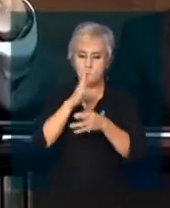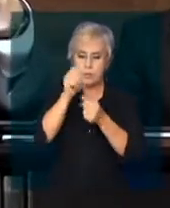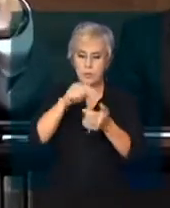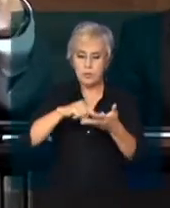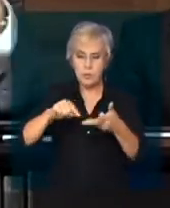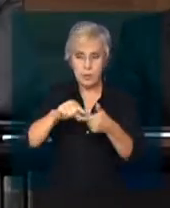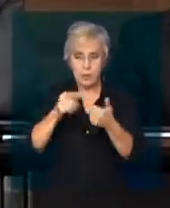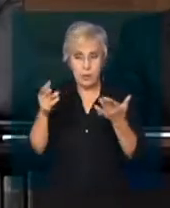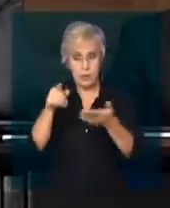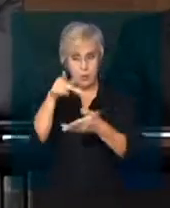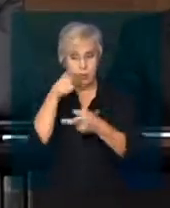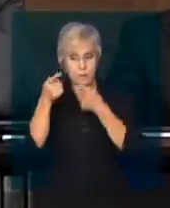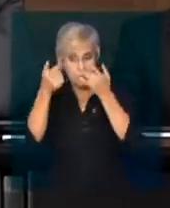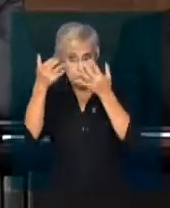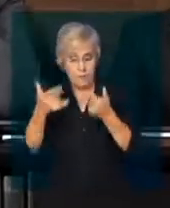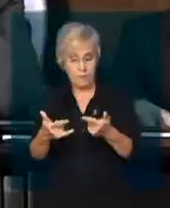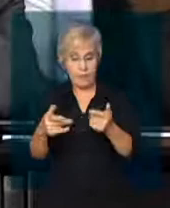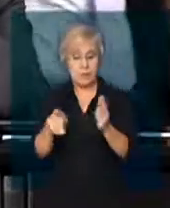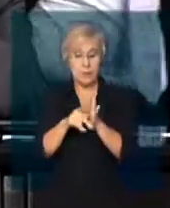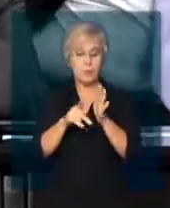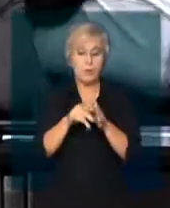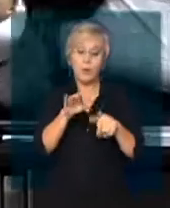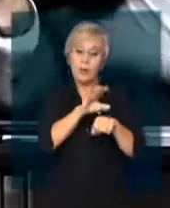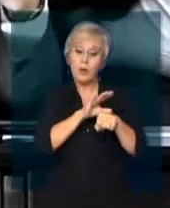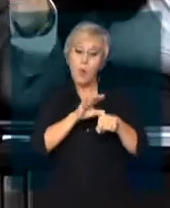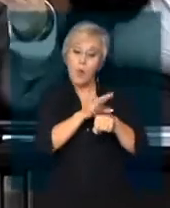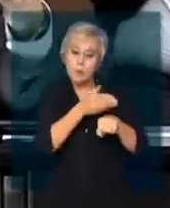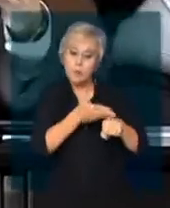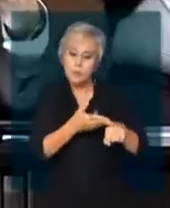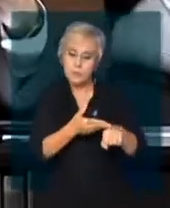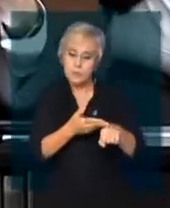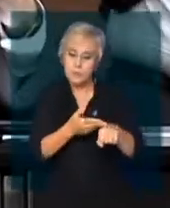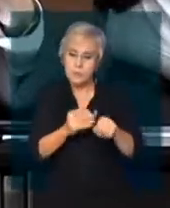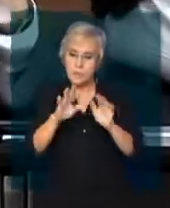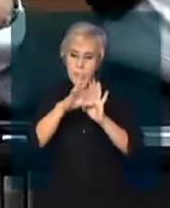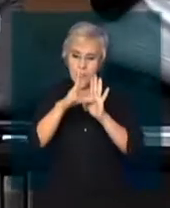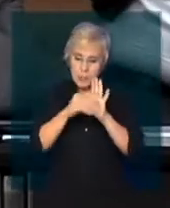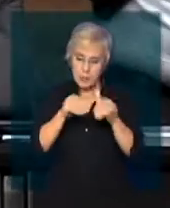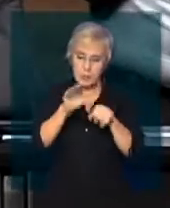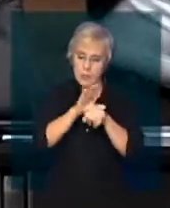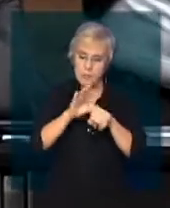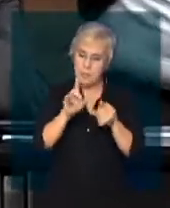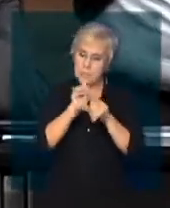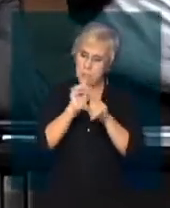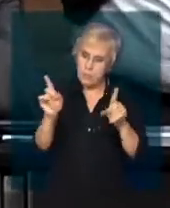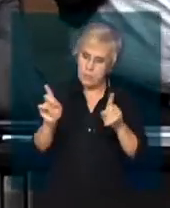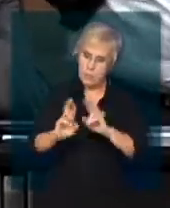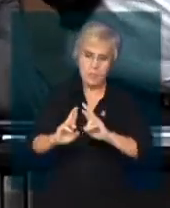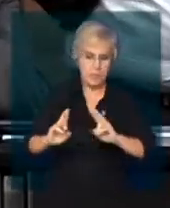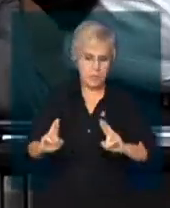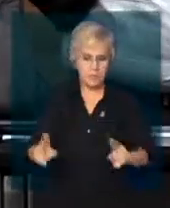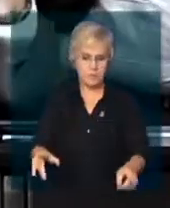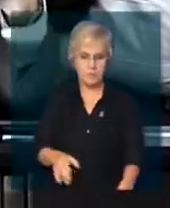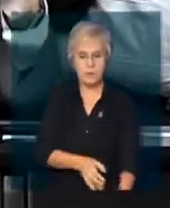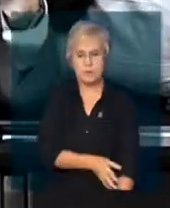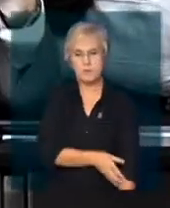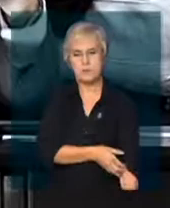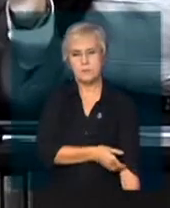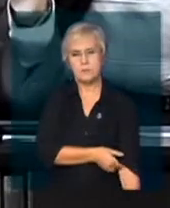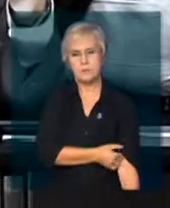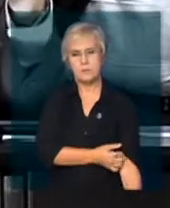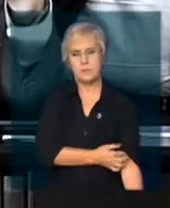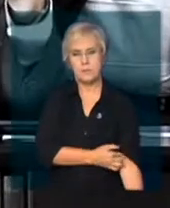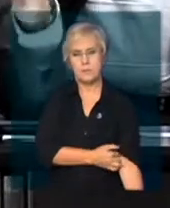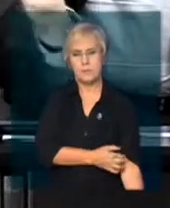constituinte mesmo, não é palco para uma emenda constitucional que a gente possa